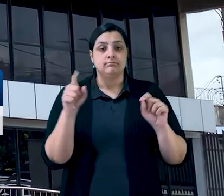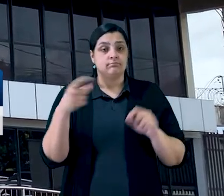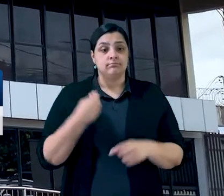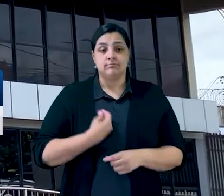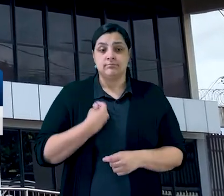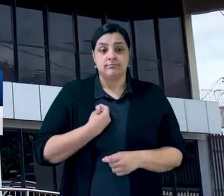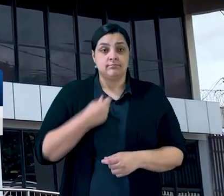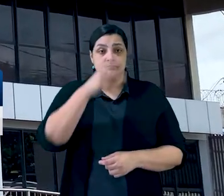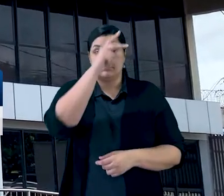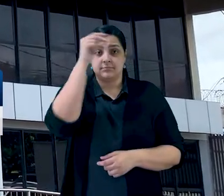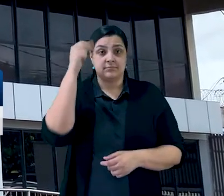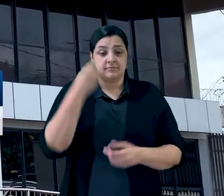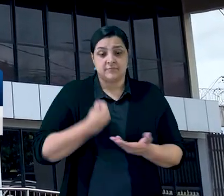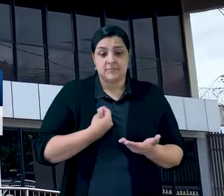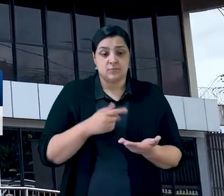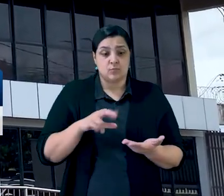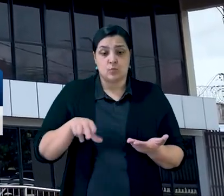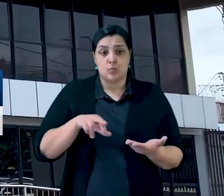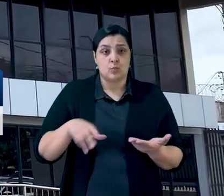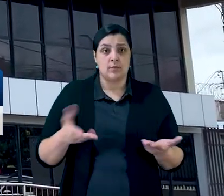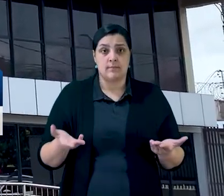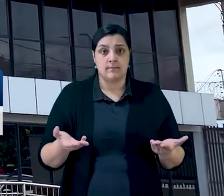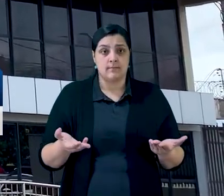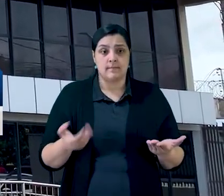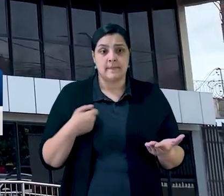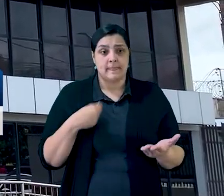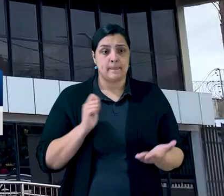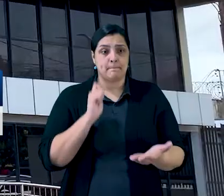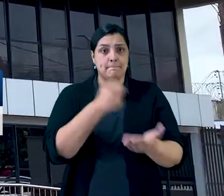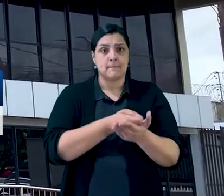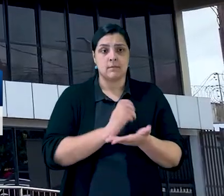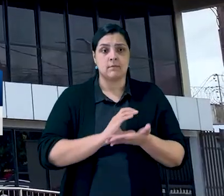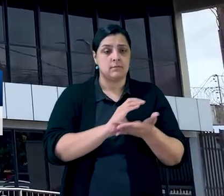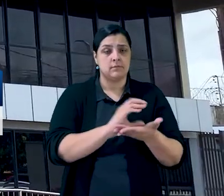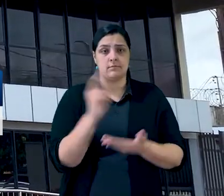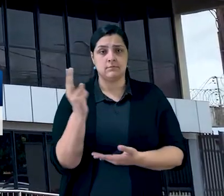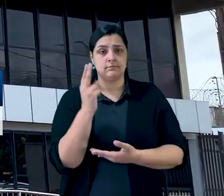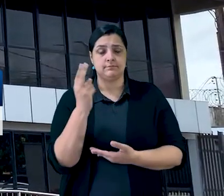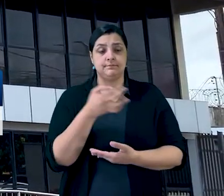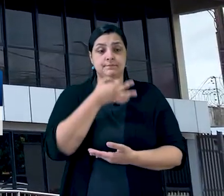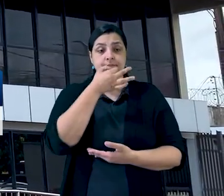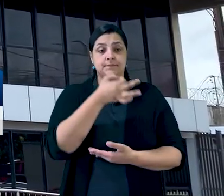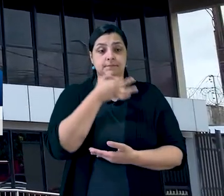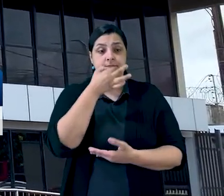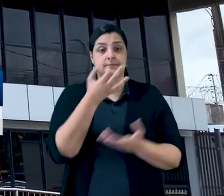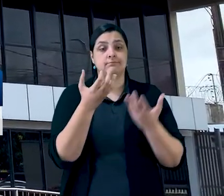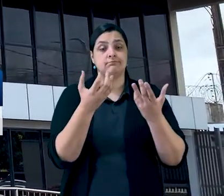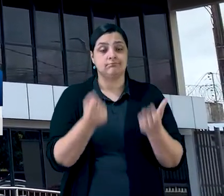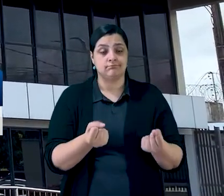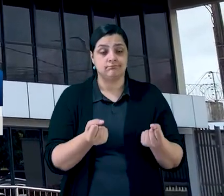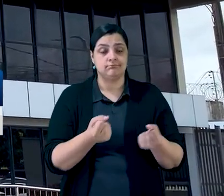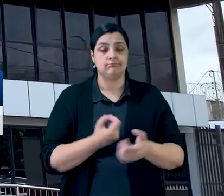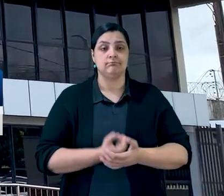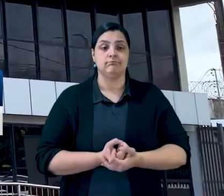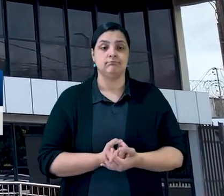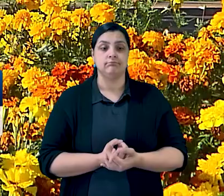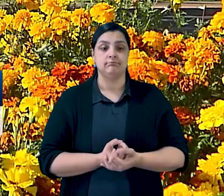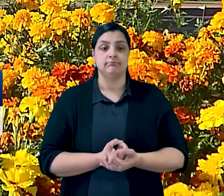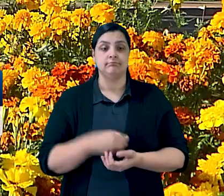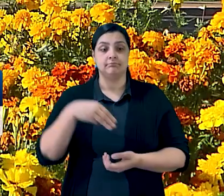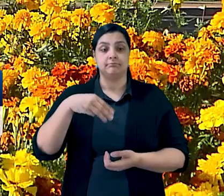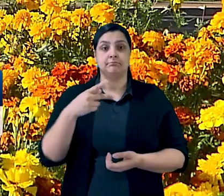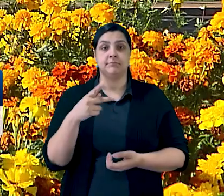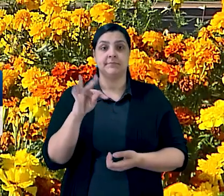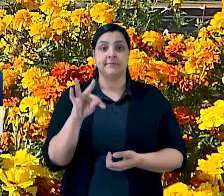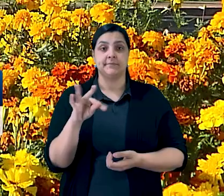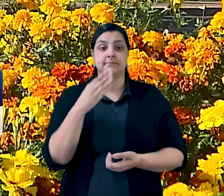não estava mais no cargo e que, portanto, não teria que pagar o montante. Os argumentos foram aceitos pelo TRT.